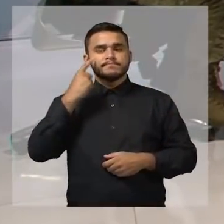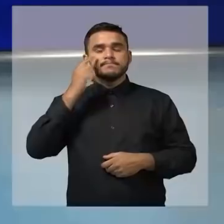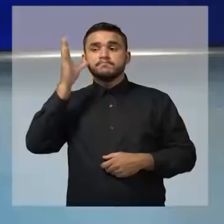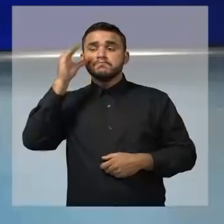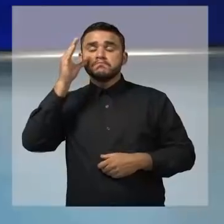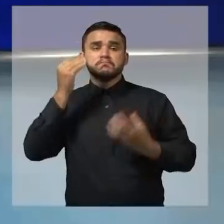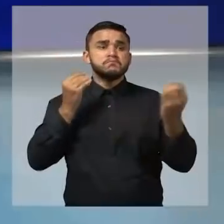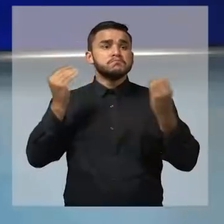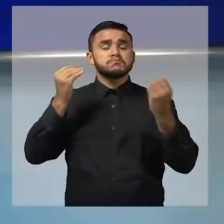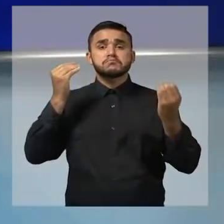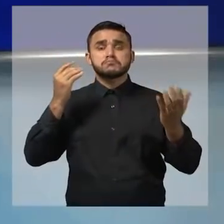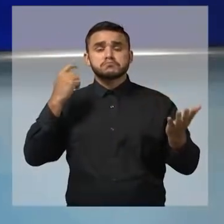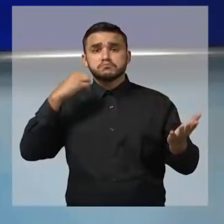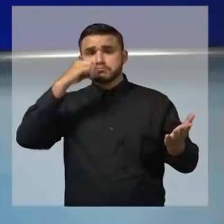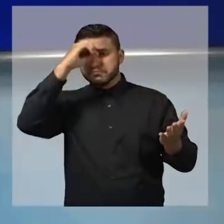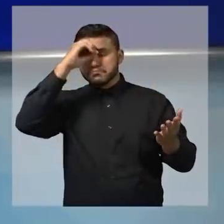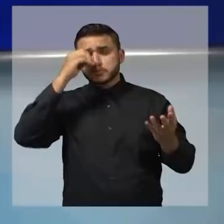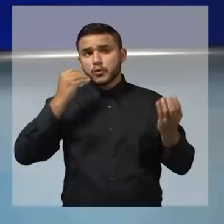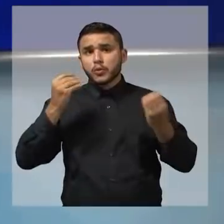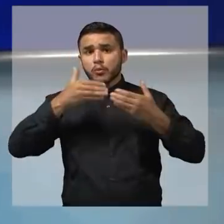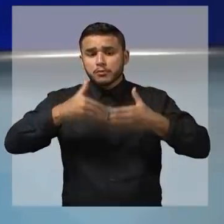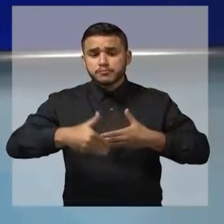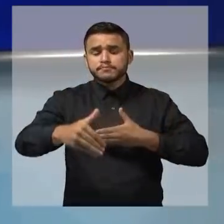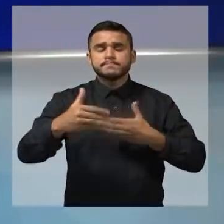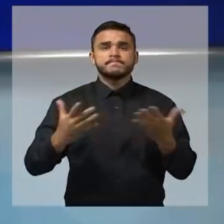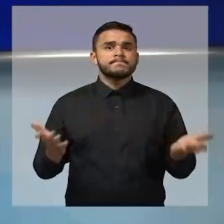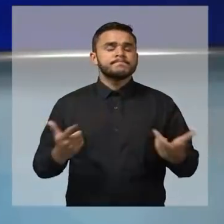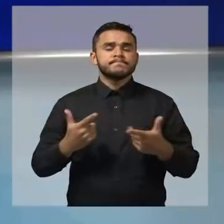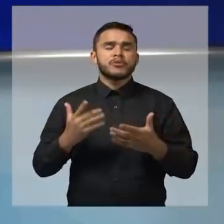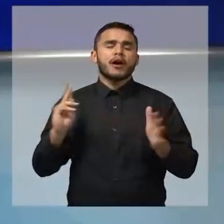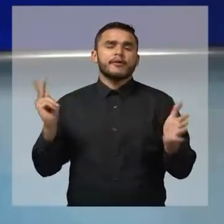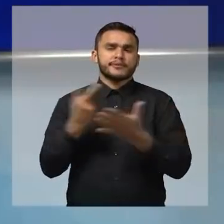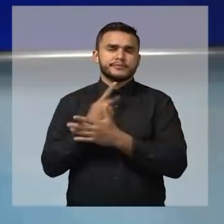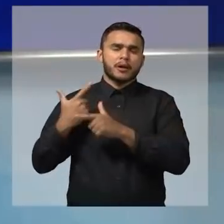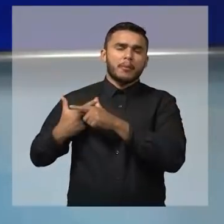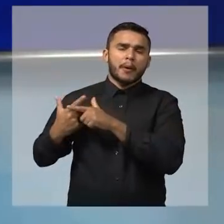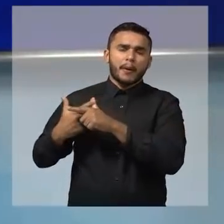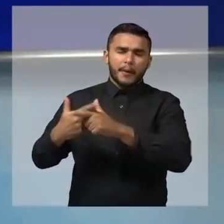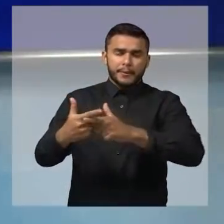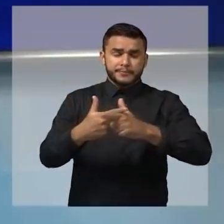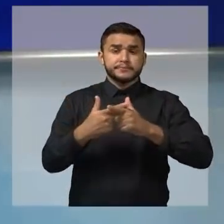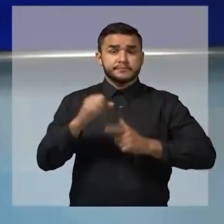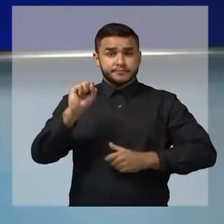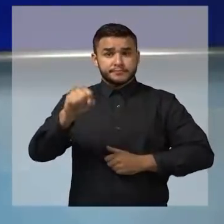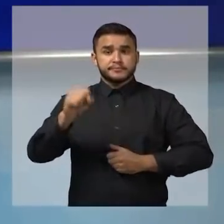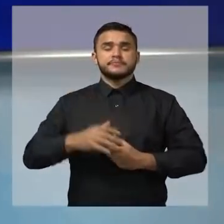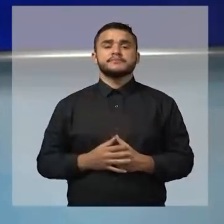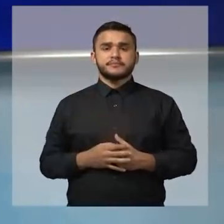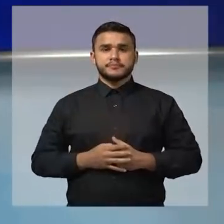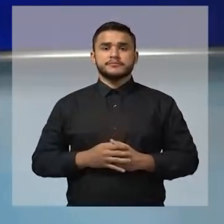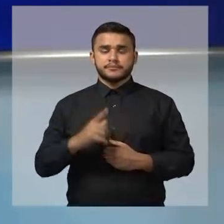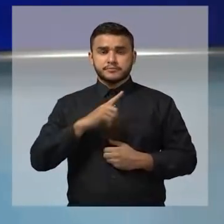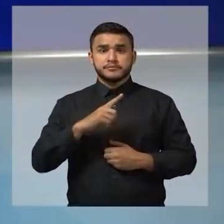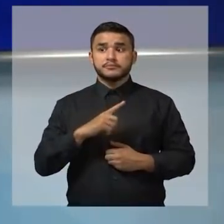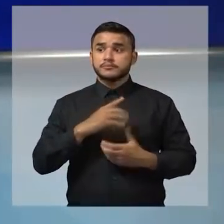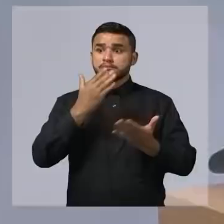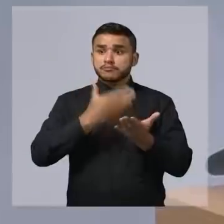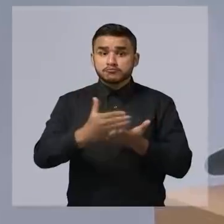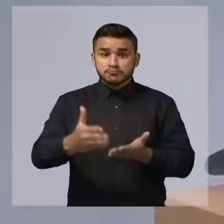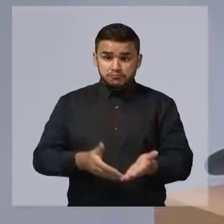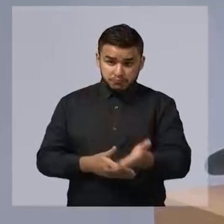da sociedade cearense, mercê dos últimos acontecimentos que, após a sua